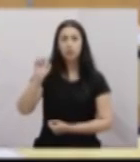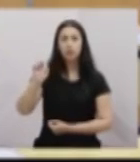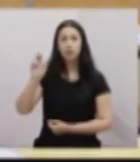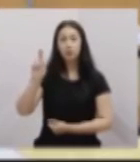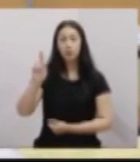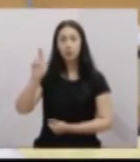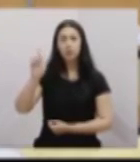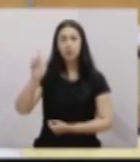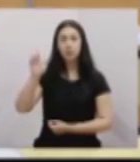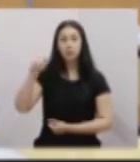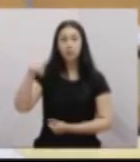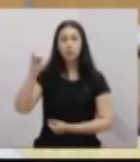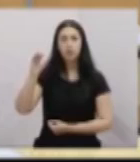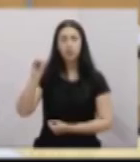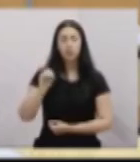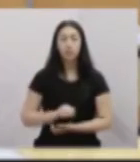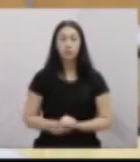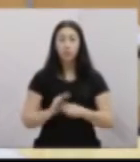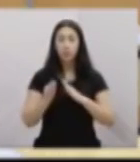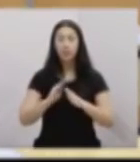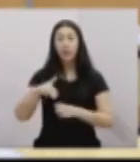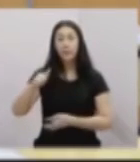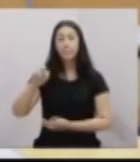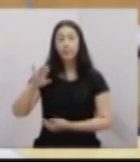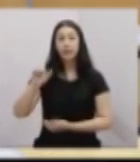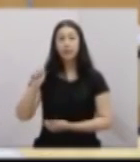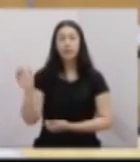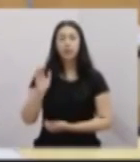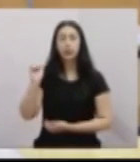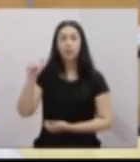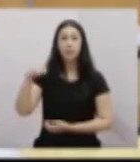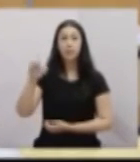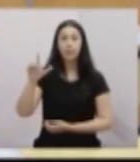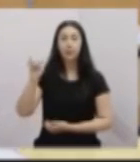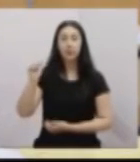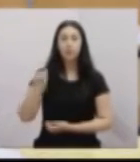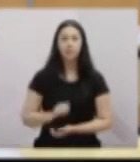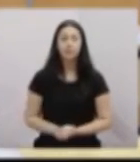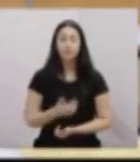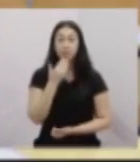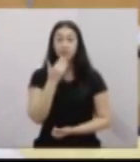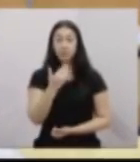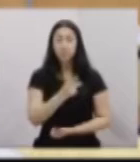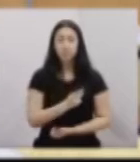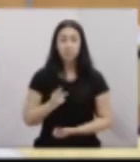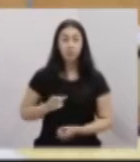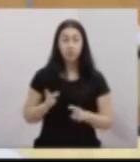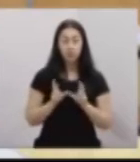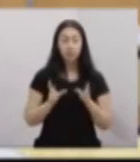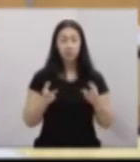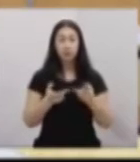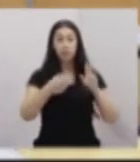número 2471, no Jardim Maria Amélia, em Jacareí. Requeremos ao excelentíssimo senhor presidente dessa